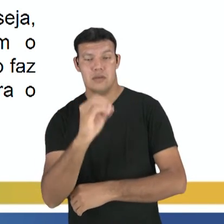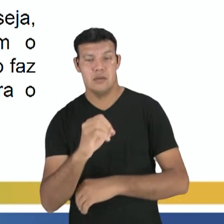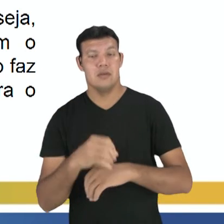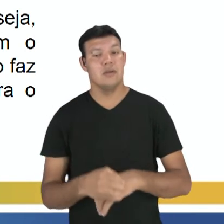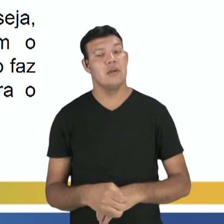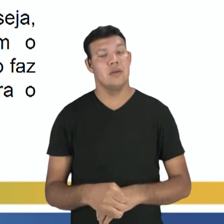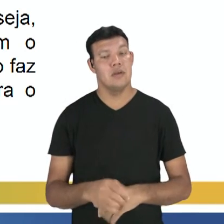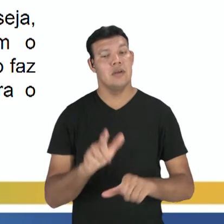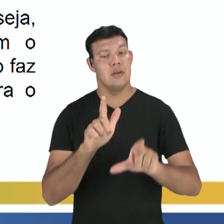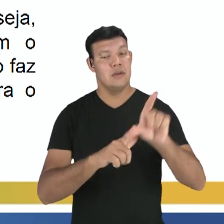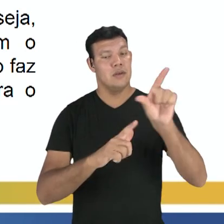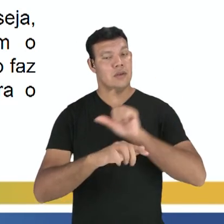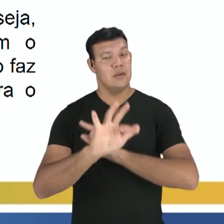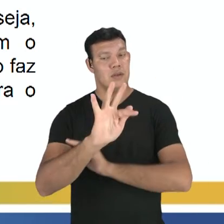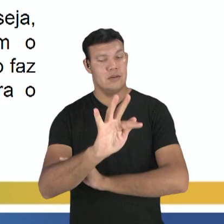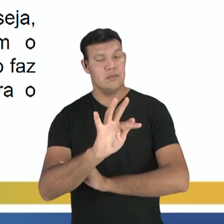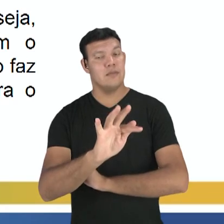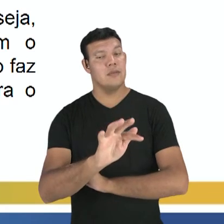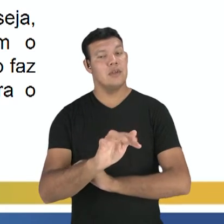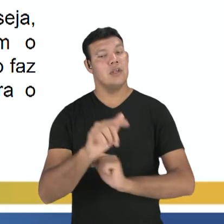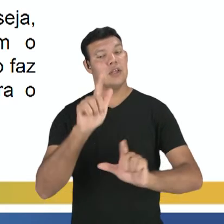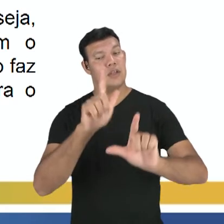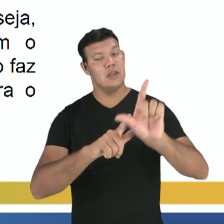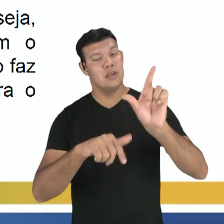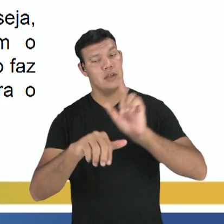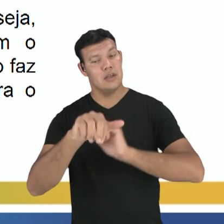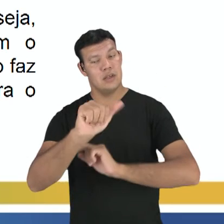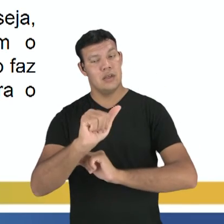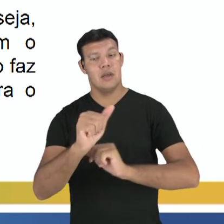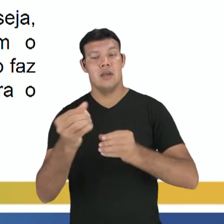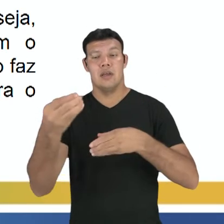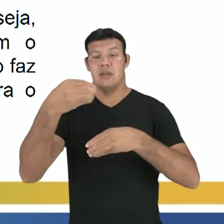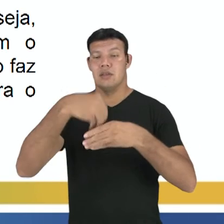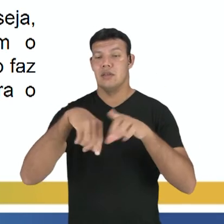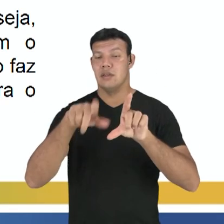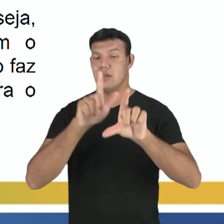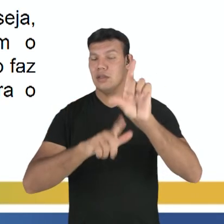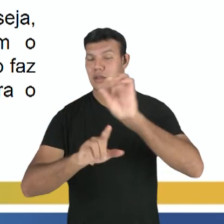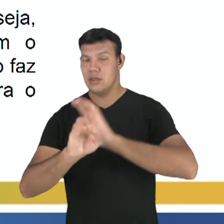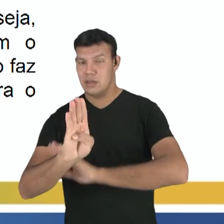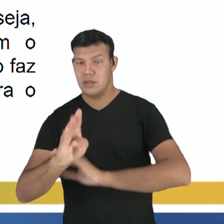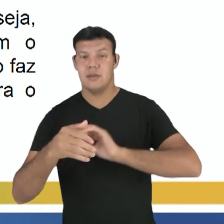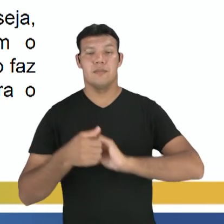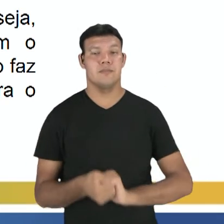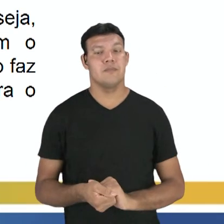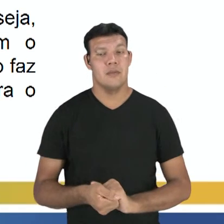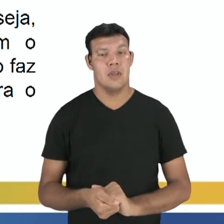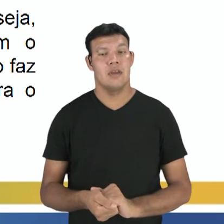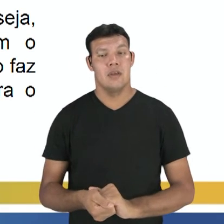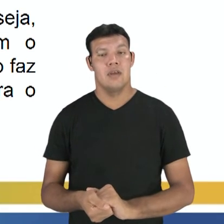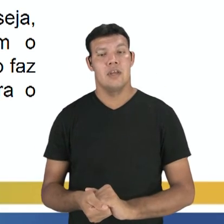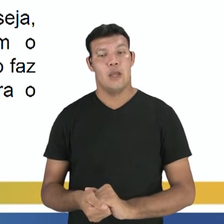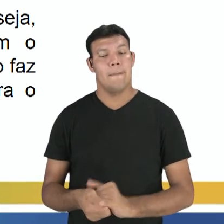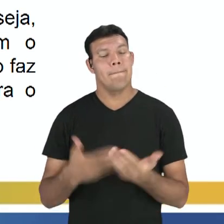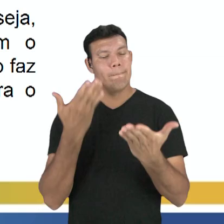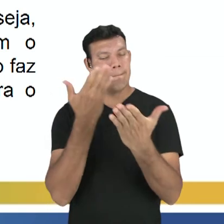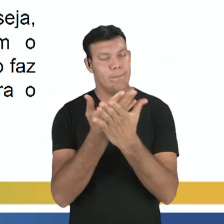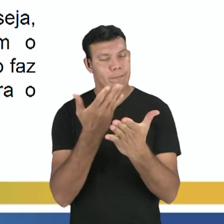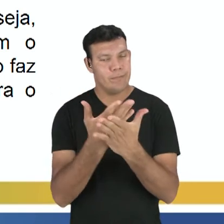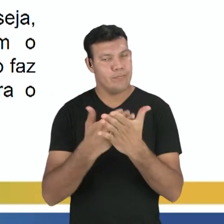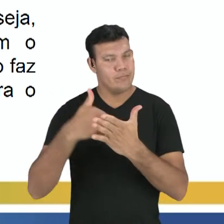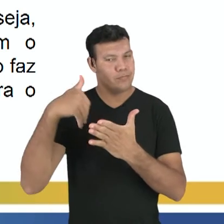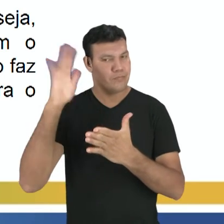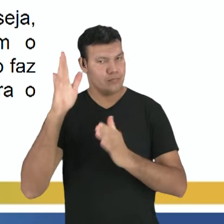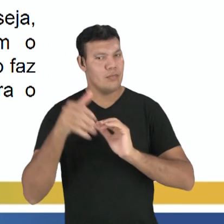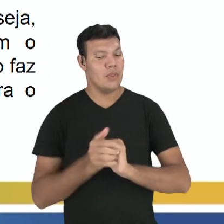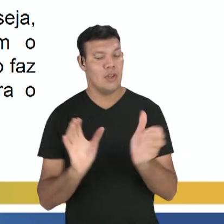B, tá? É o conjunto B. O contradomínio que mais trabalhamos é